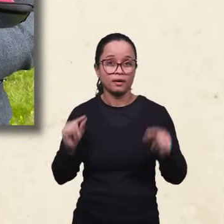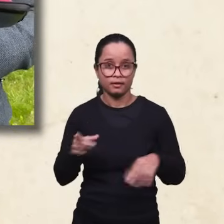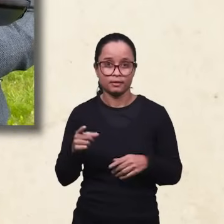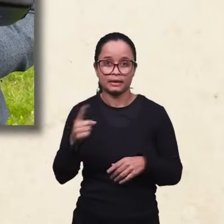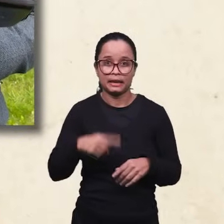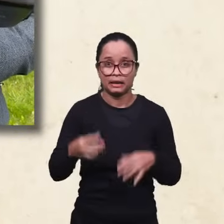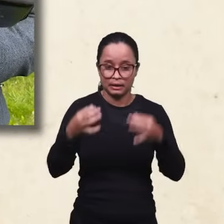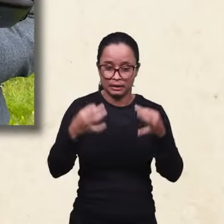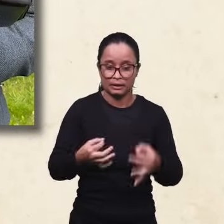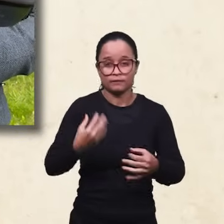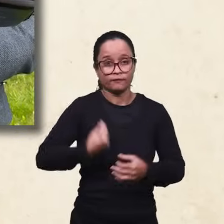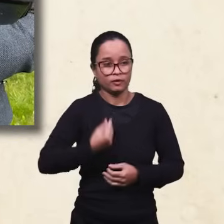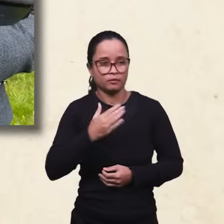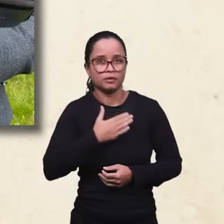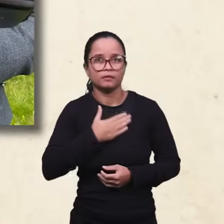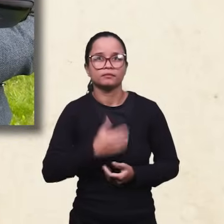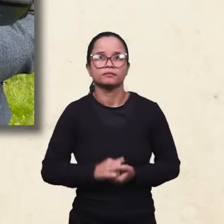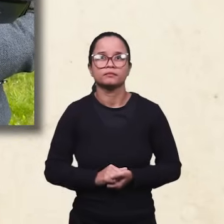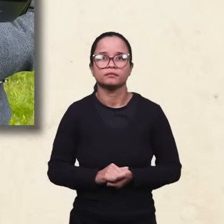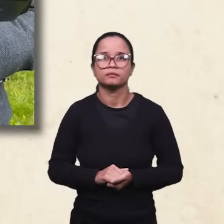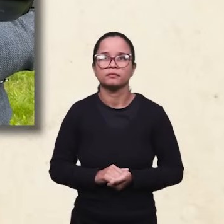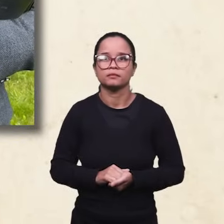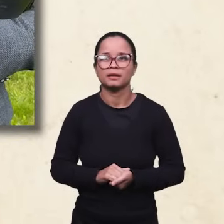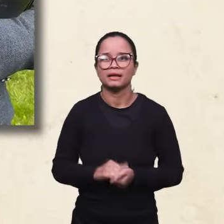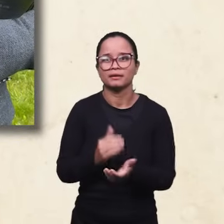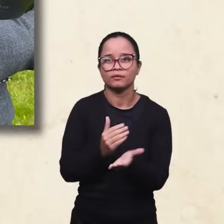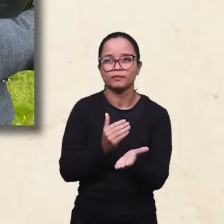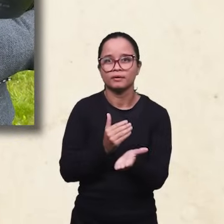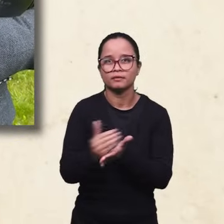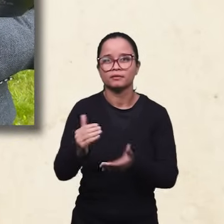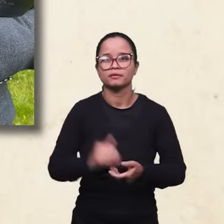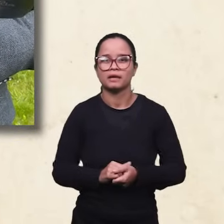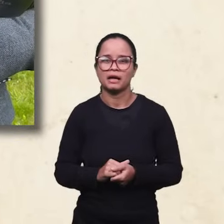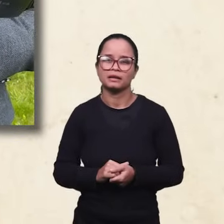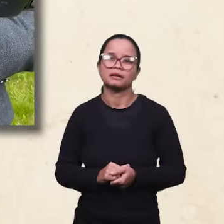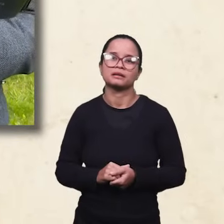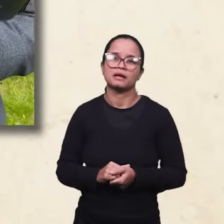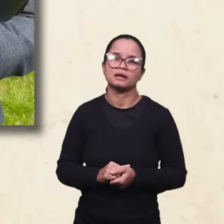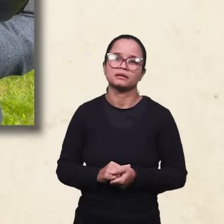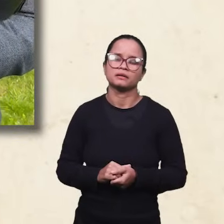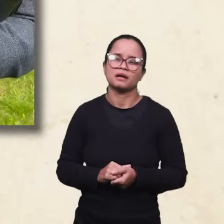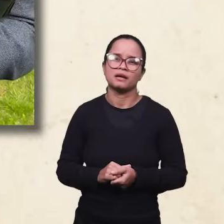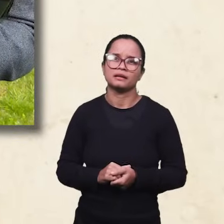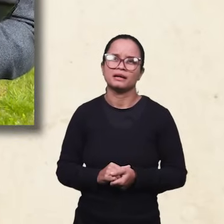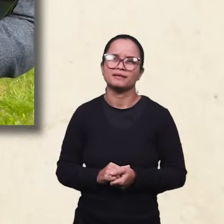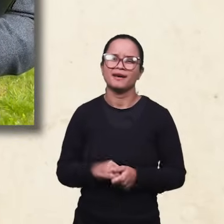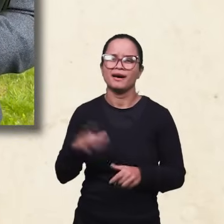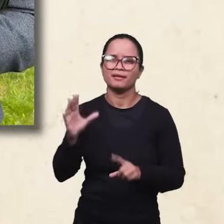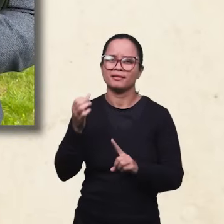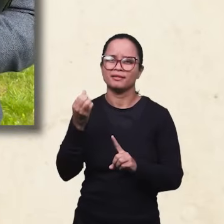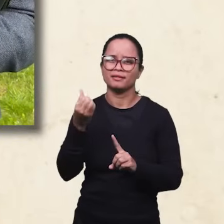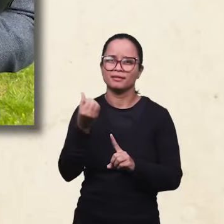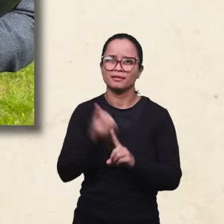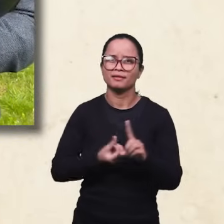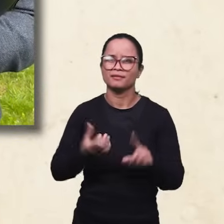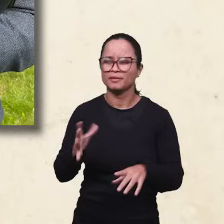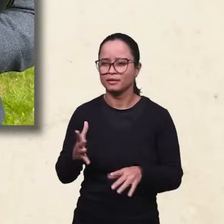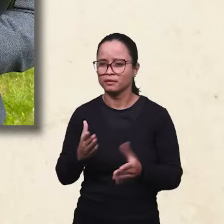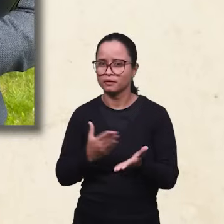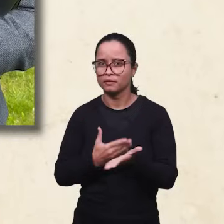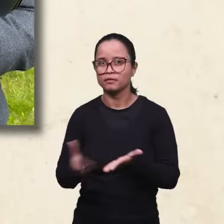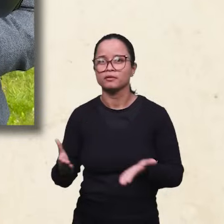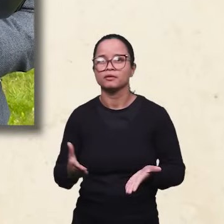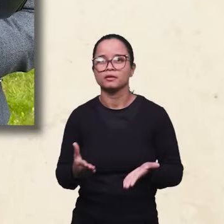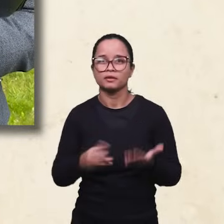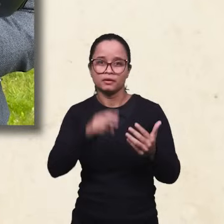que não está funcionando na minha vida. Dá um exemplo. Está iniciando, né? Está no meio do ano. Como que está a minha leitura da palavra? Eu não estou lendo. Então, eu